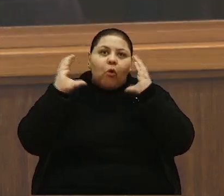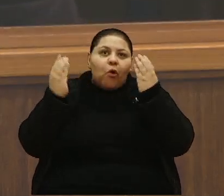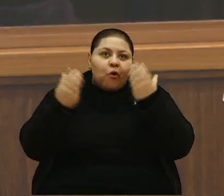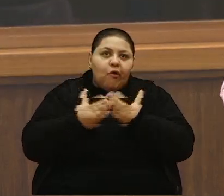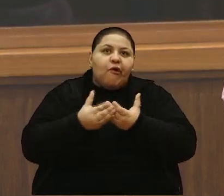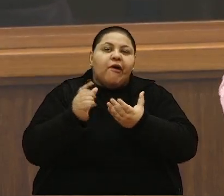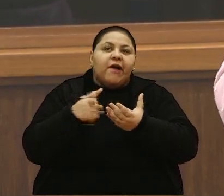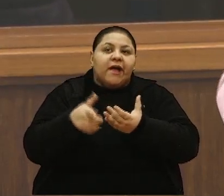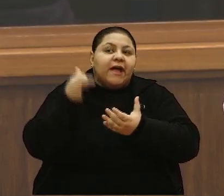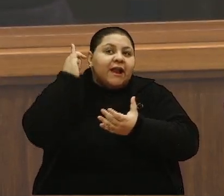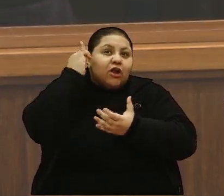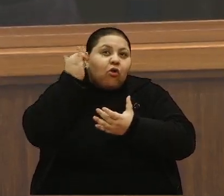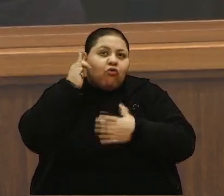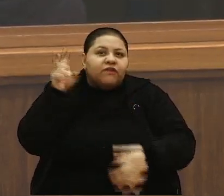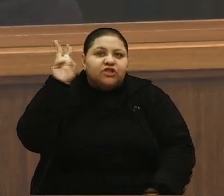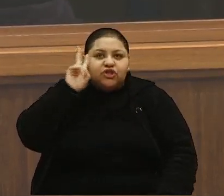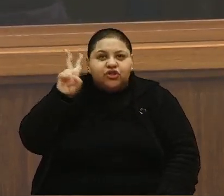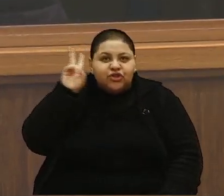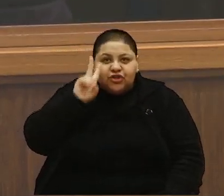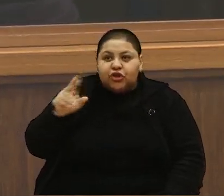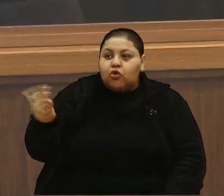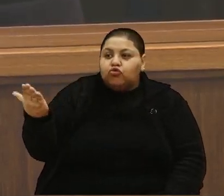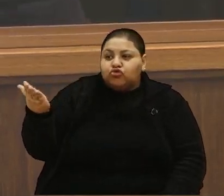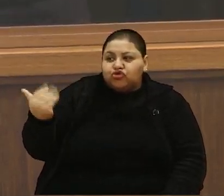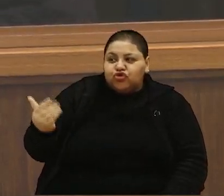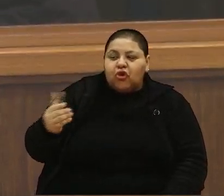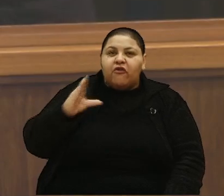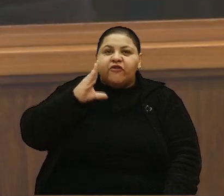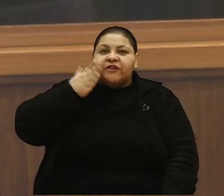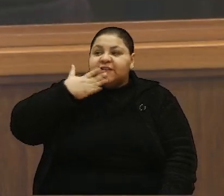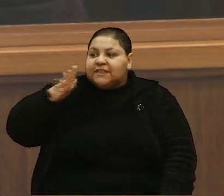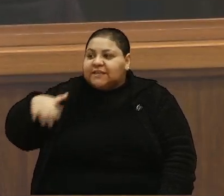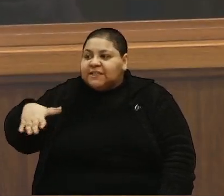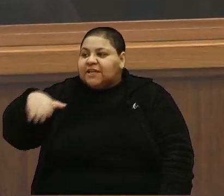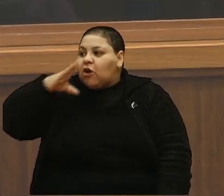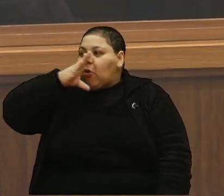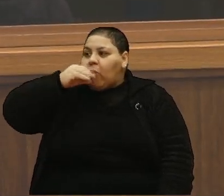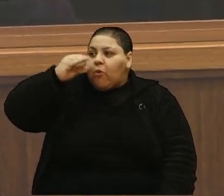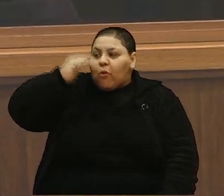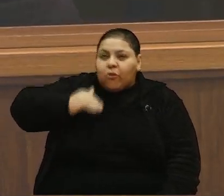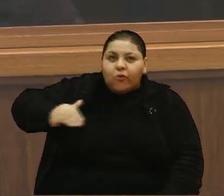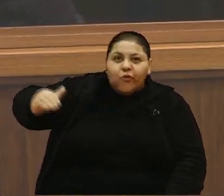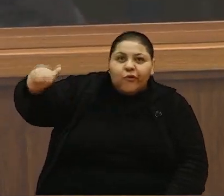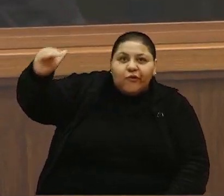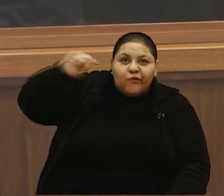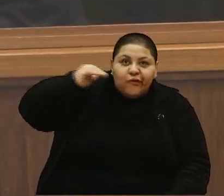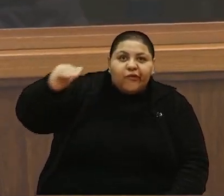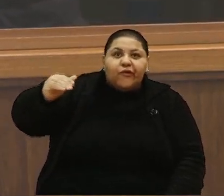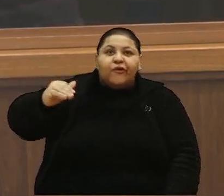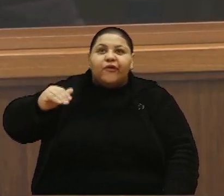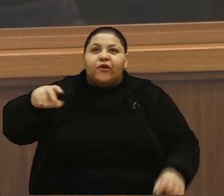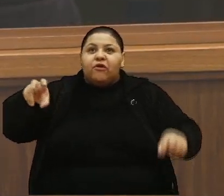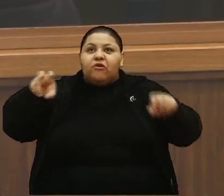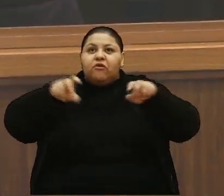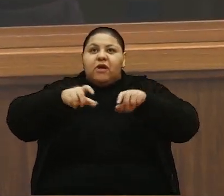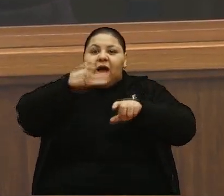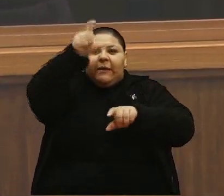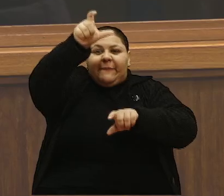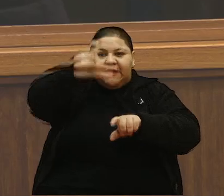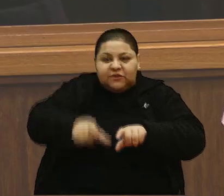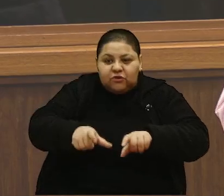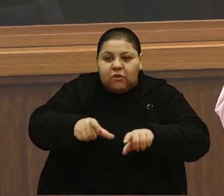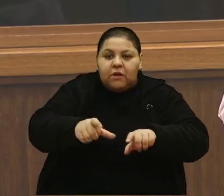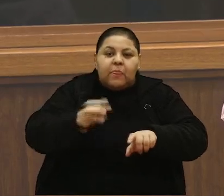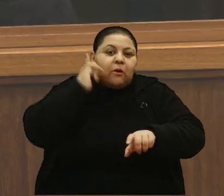conta histórias, os jovens, as crianças, os adolescentes, os adultos ficam em roda para ouvir as histórias